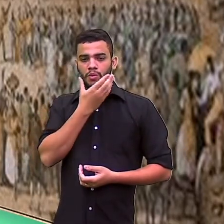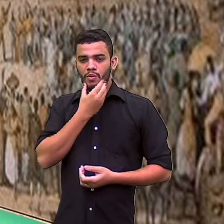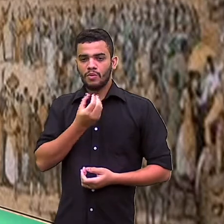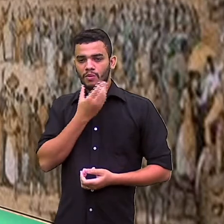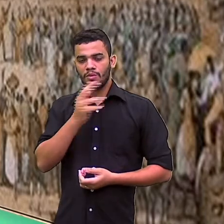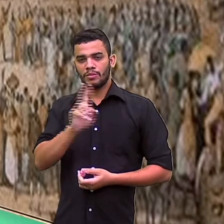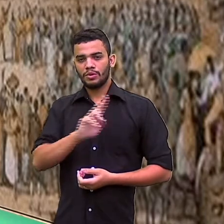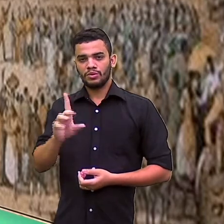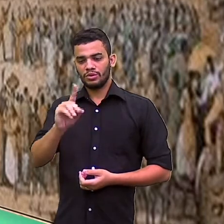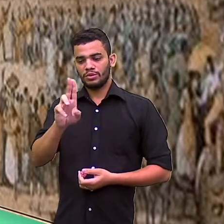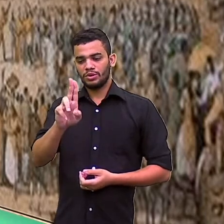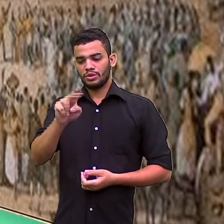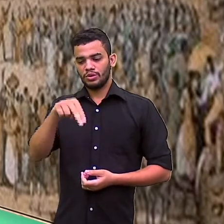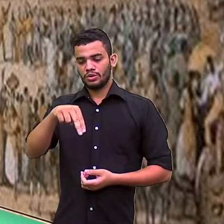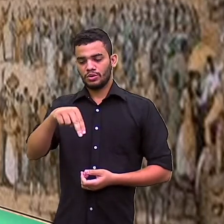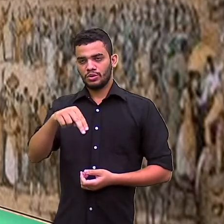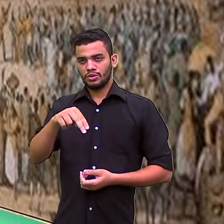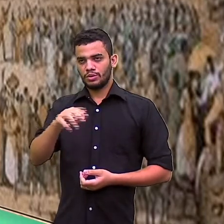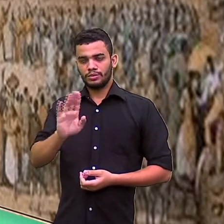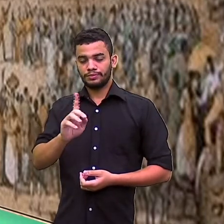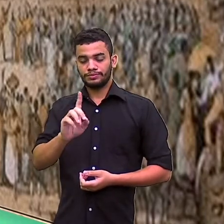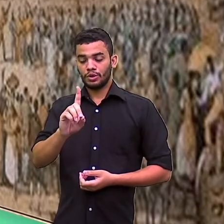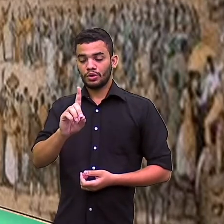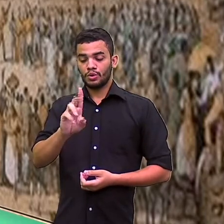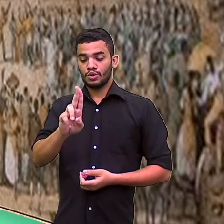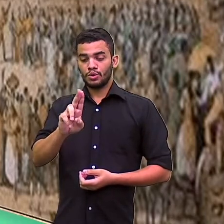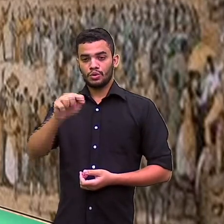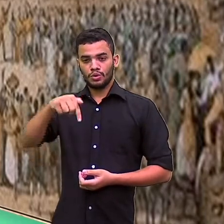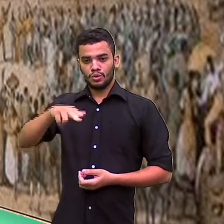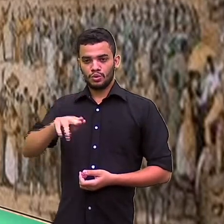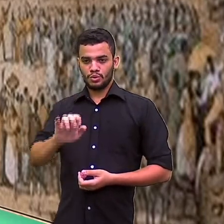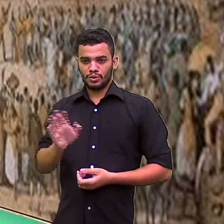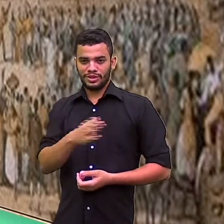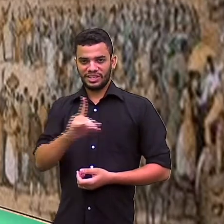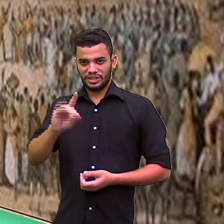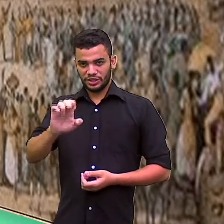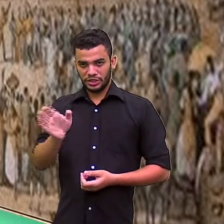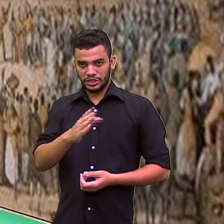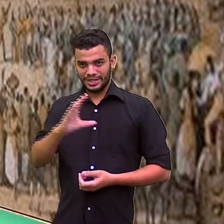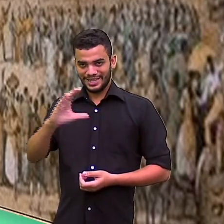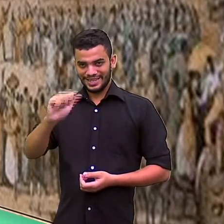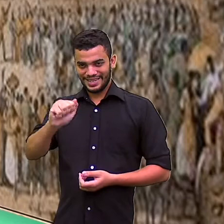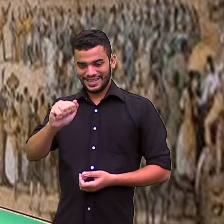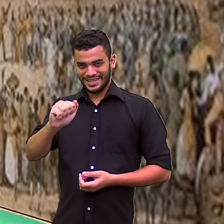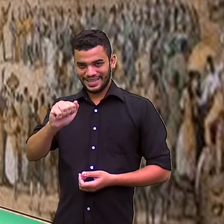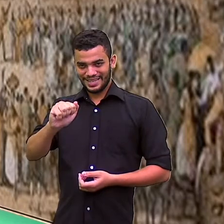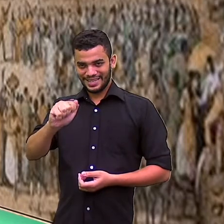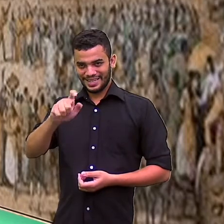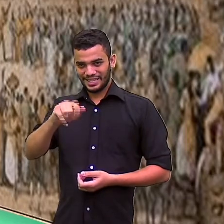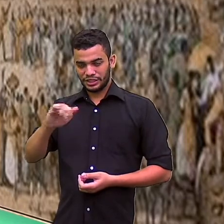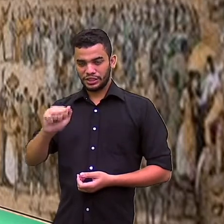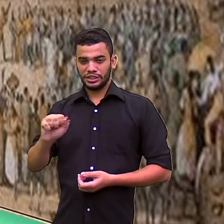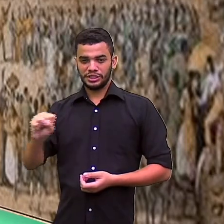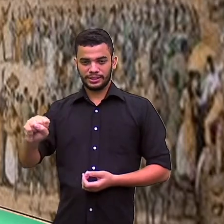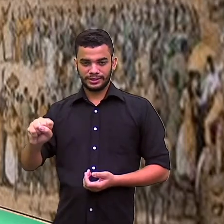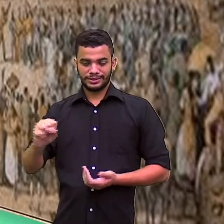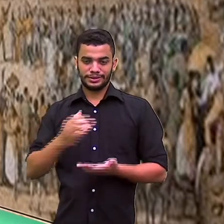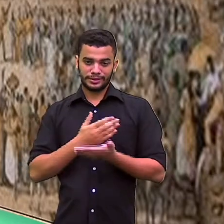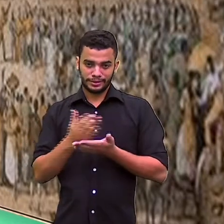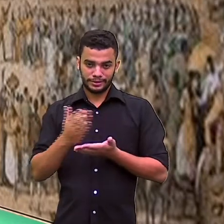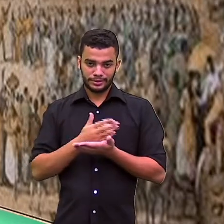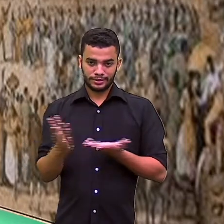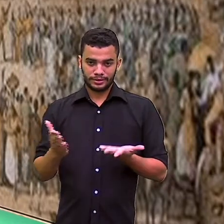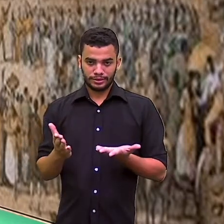rebeldes, encerrando as revoltas, e as classes médias recuaram, facilitando a repressão